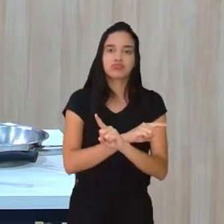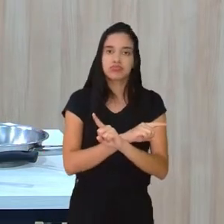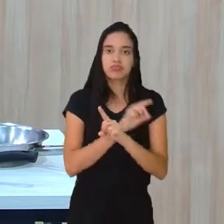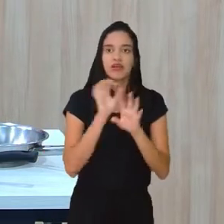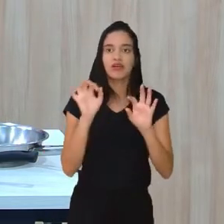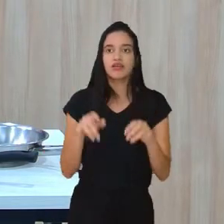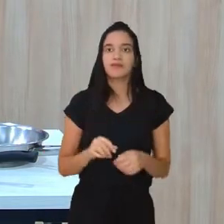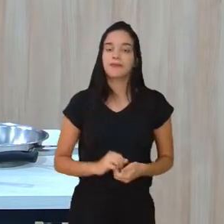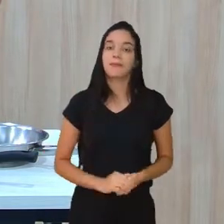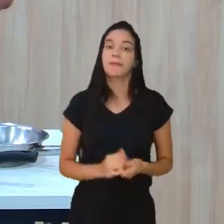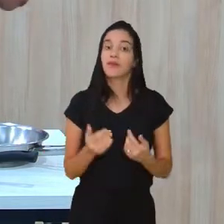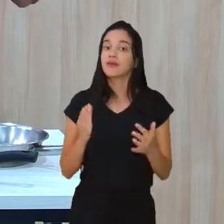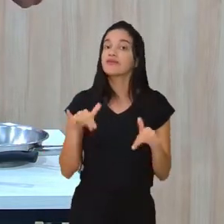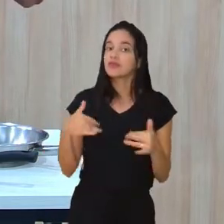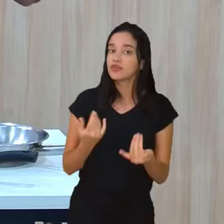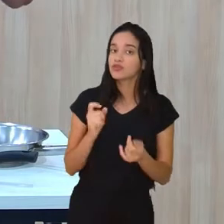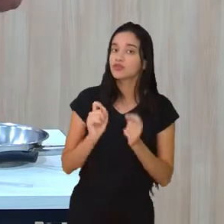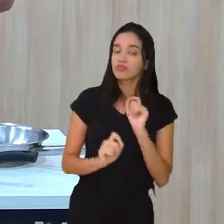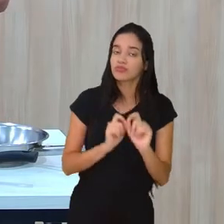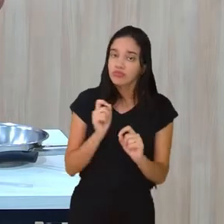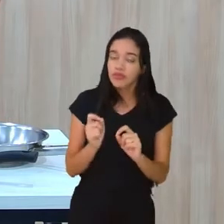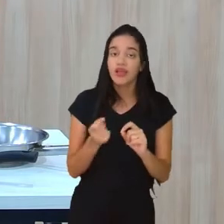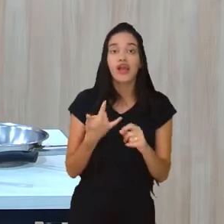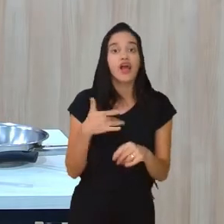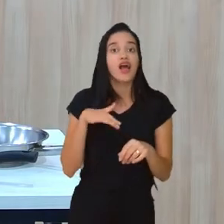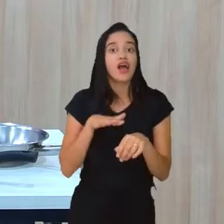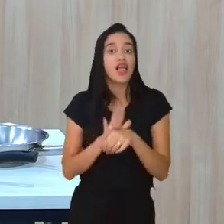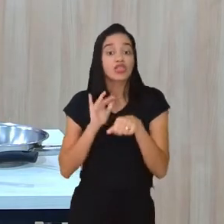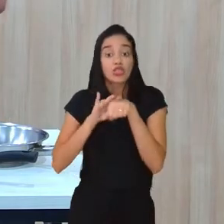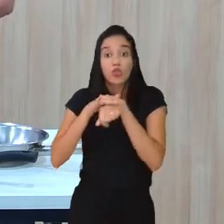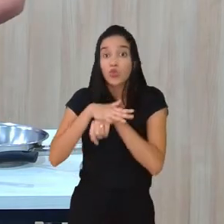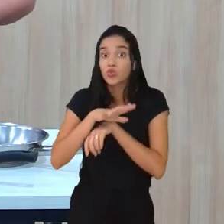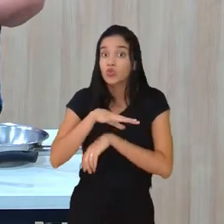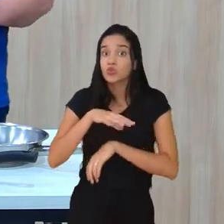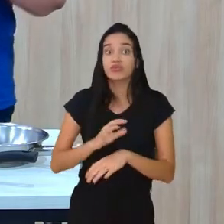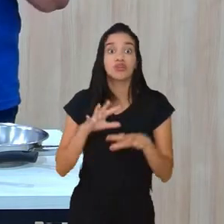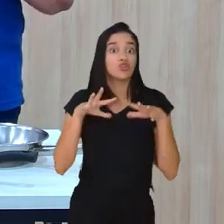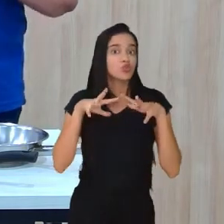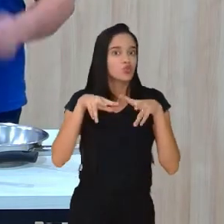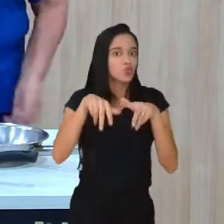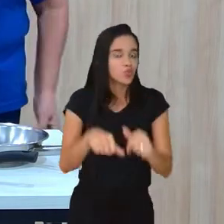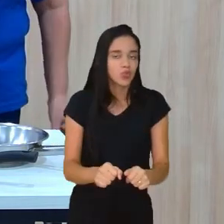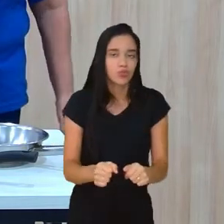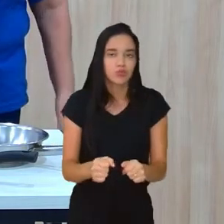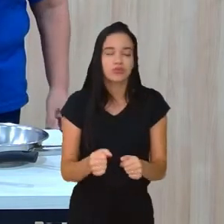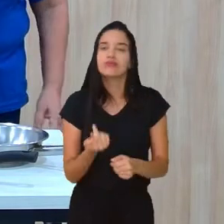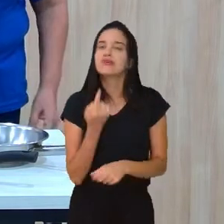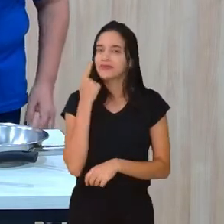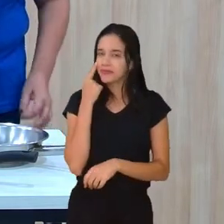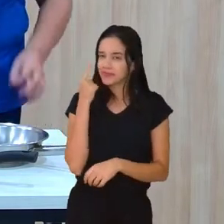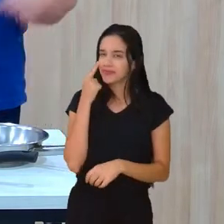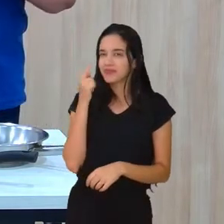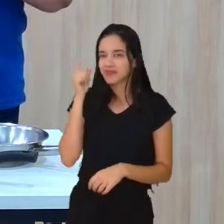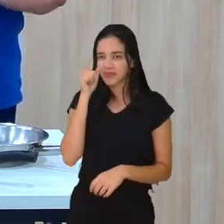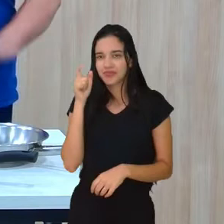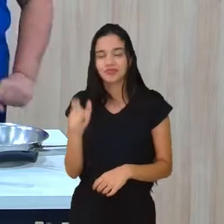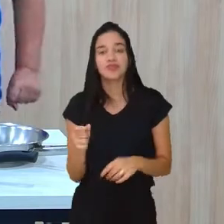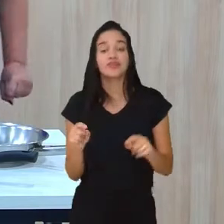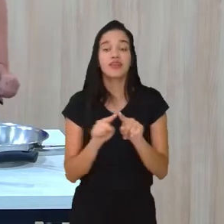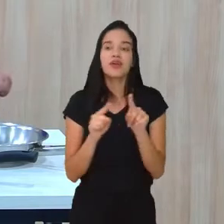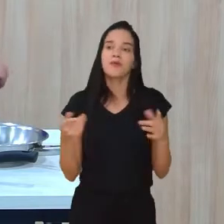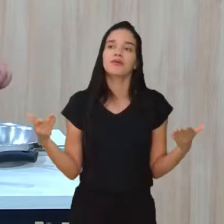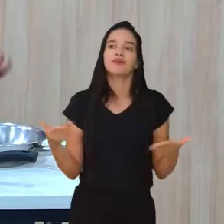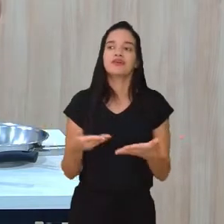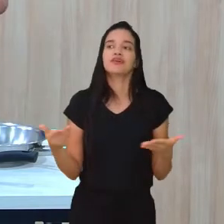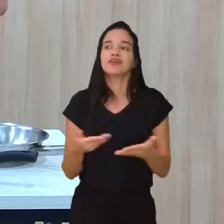dos oceanos. E isso vai passar a noite inteira. Então é como se fosse um ciclo. Veja que interessante. Mas agora,